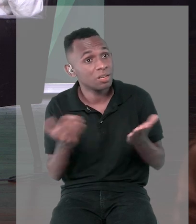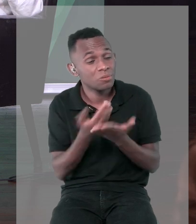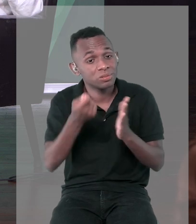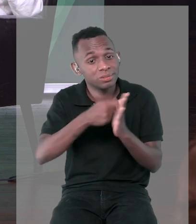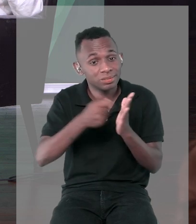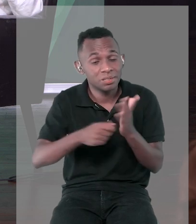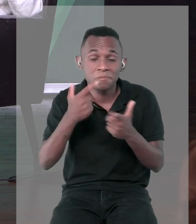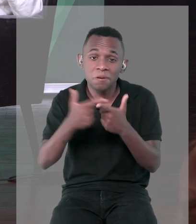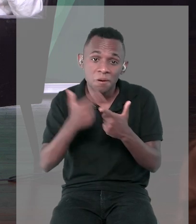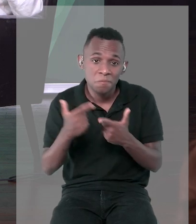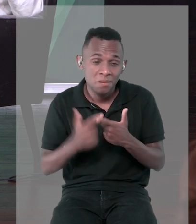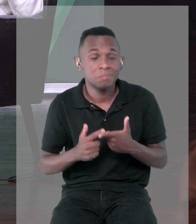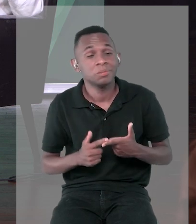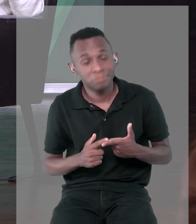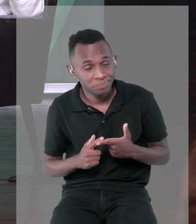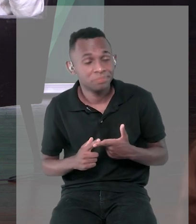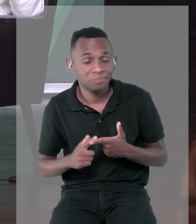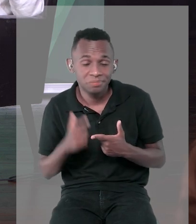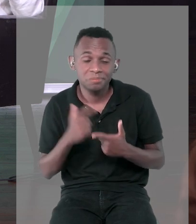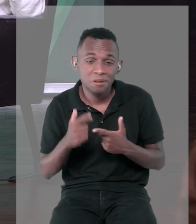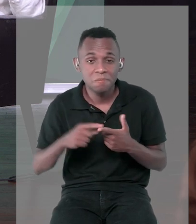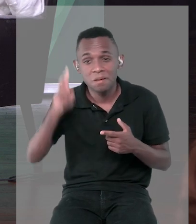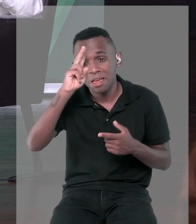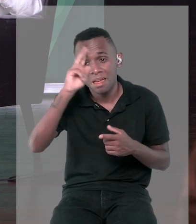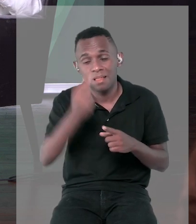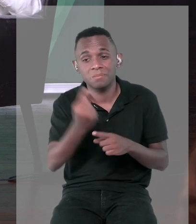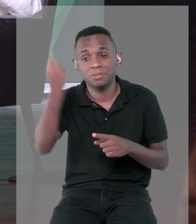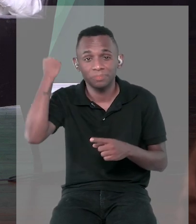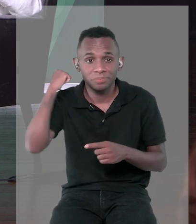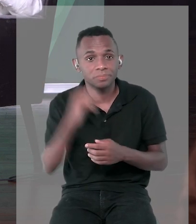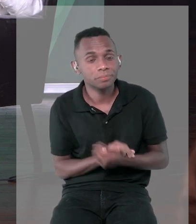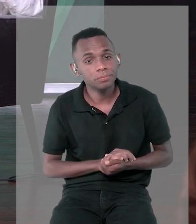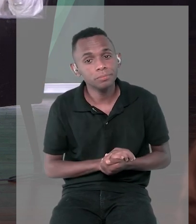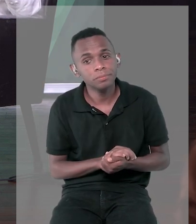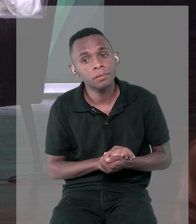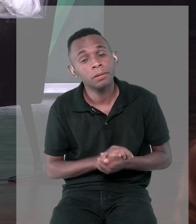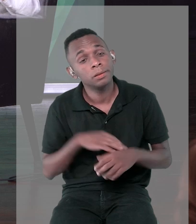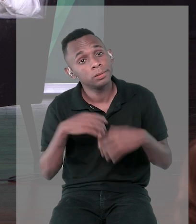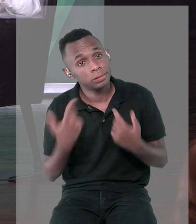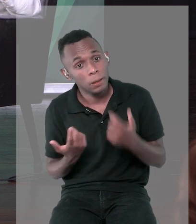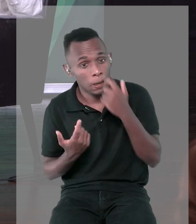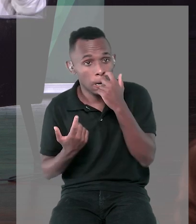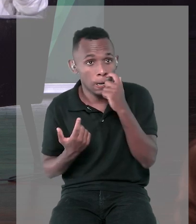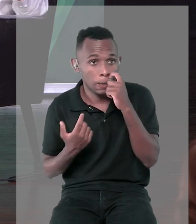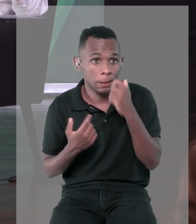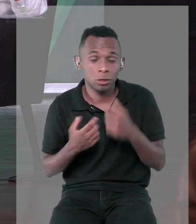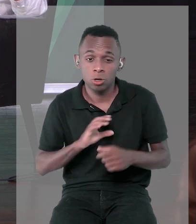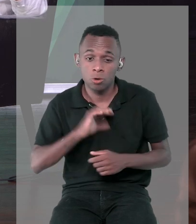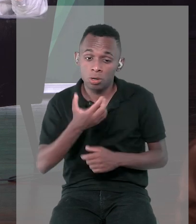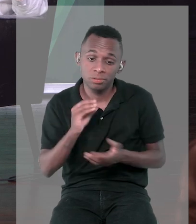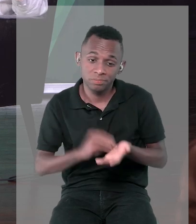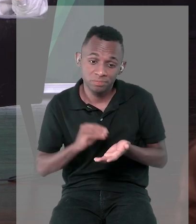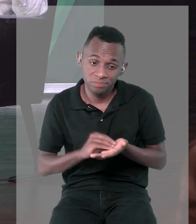hoje, quando escreve, dá problema. Dá um problema que ele lembra daquilo, né? Agora, é até um negócio. Diz que ele não